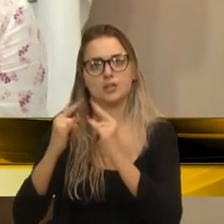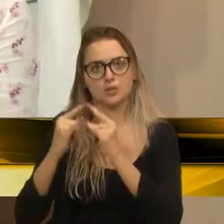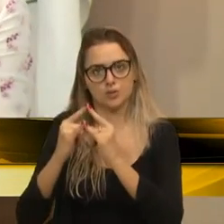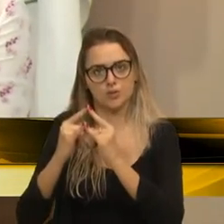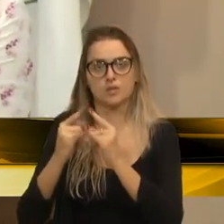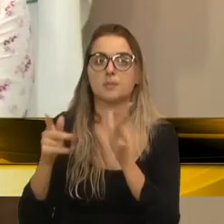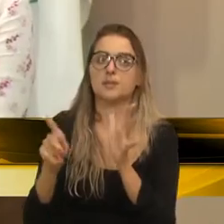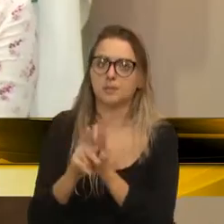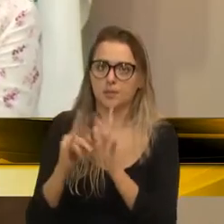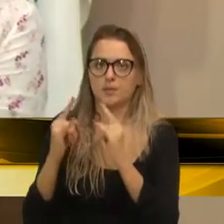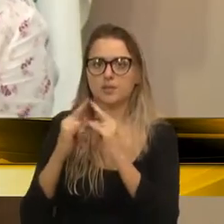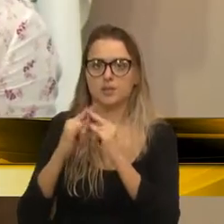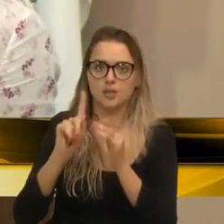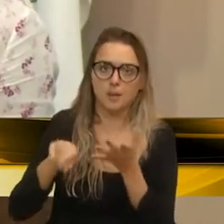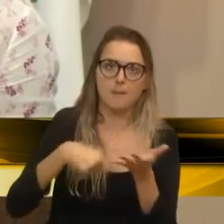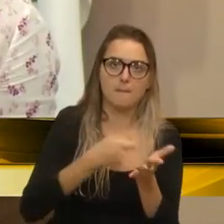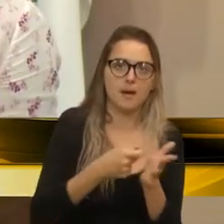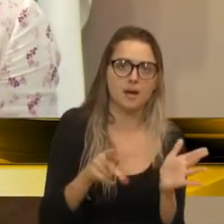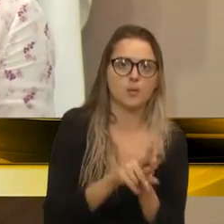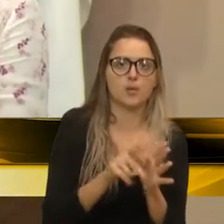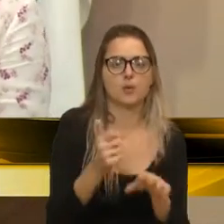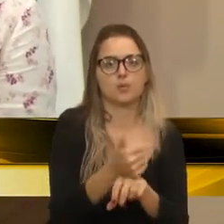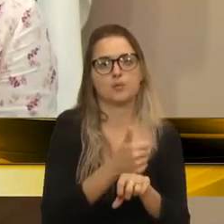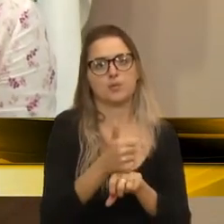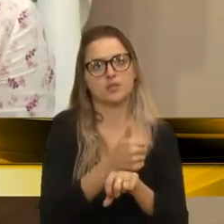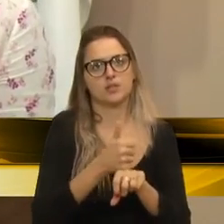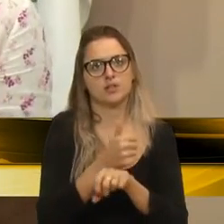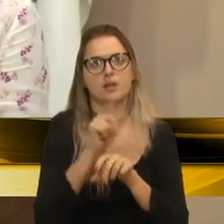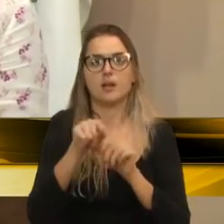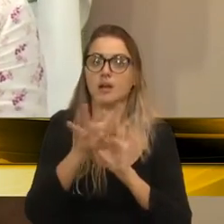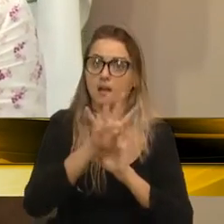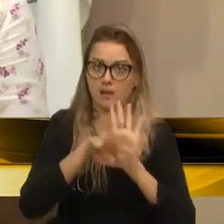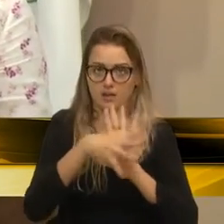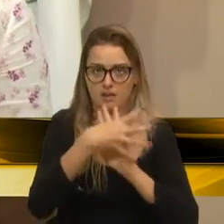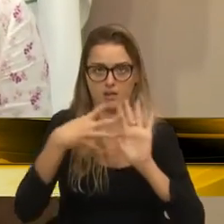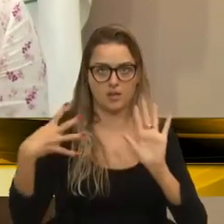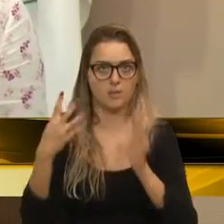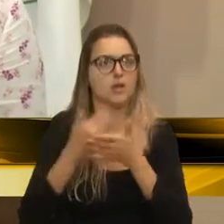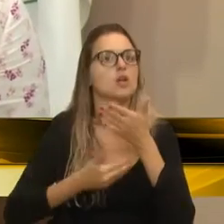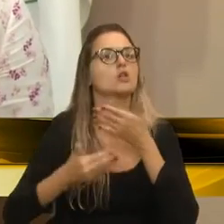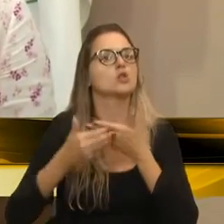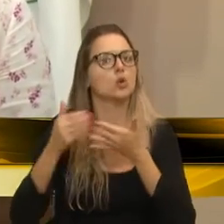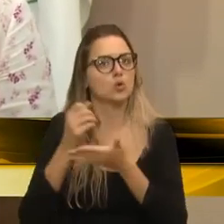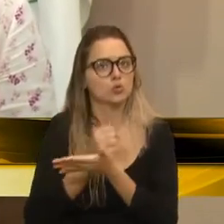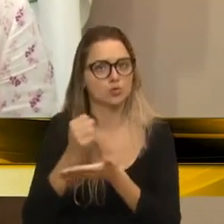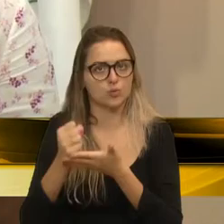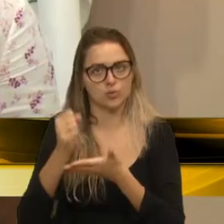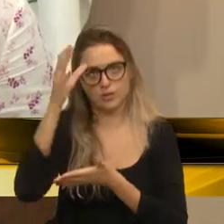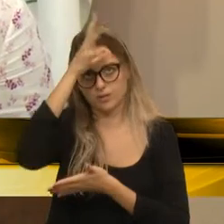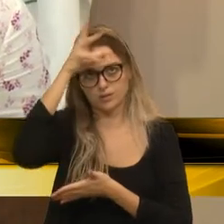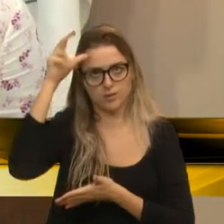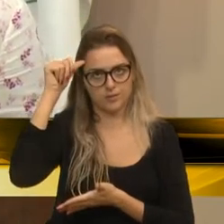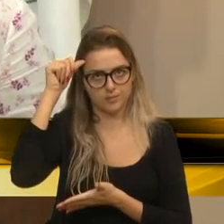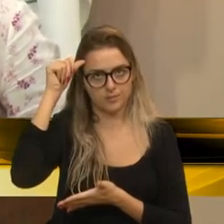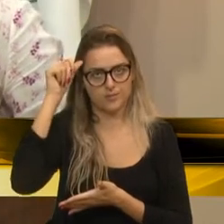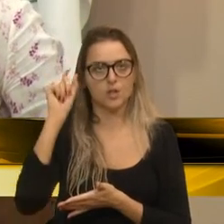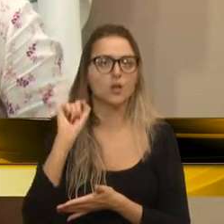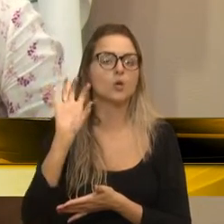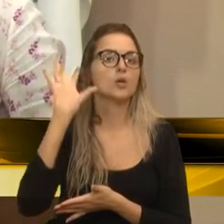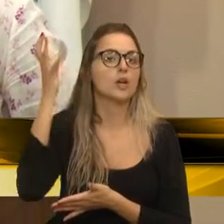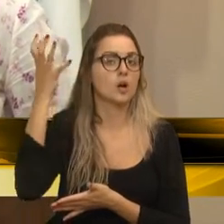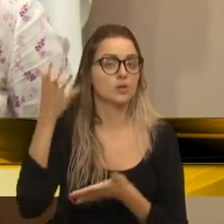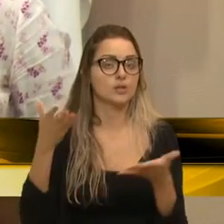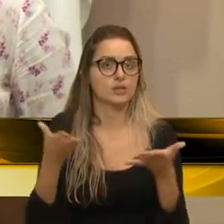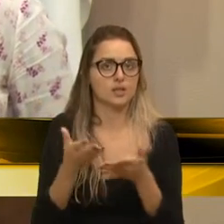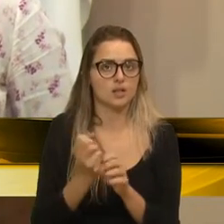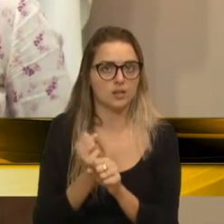as entidades paguem os profissionais. Isso é tabelado em todos os contratos da Prefeitura. Acontece que, nesse